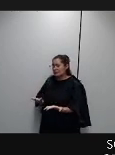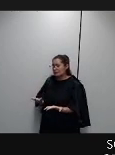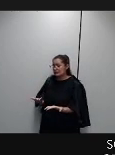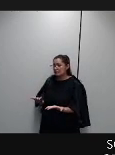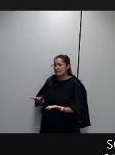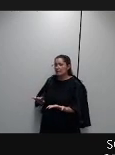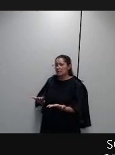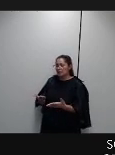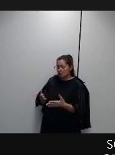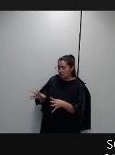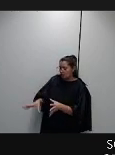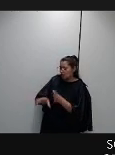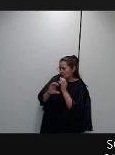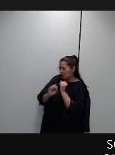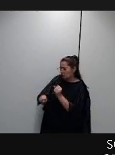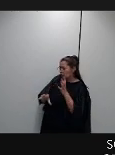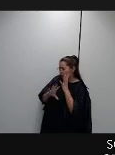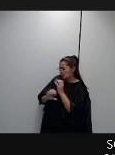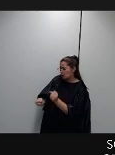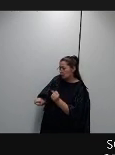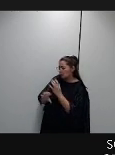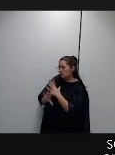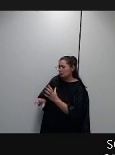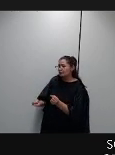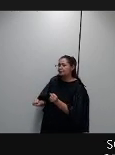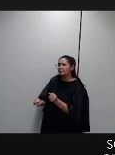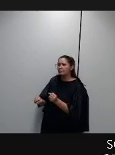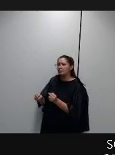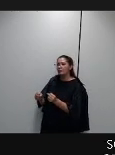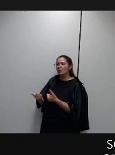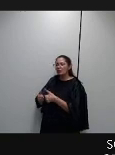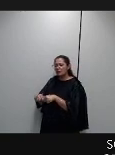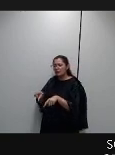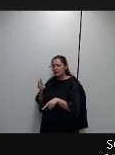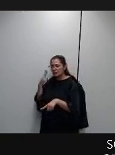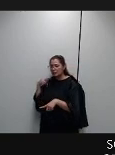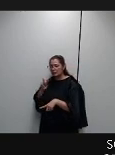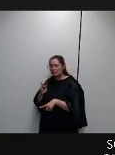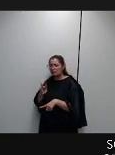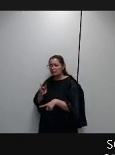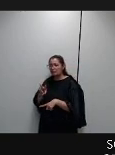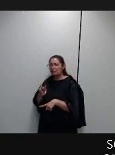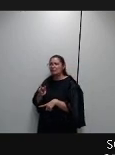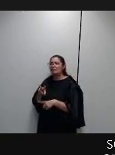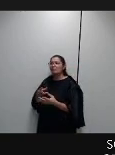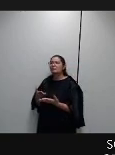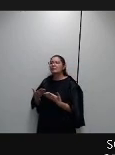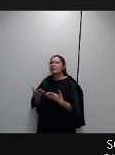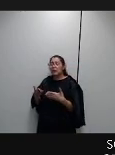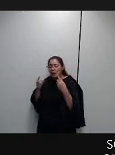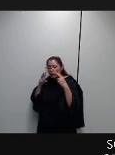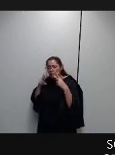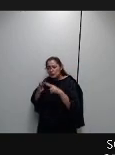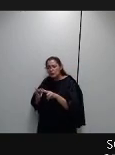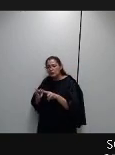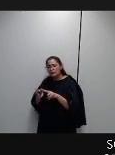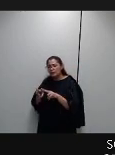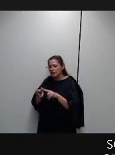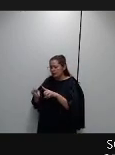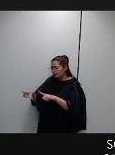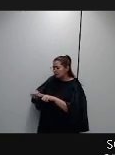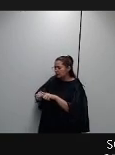totalidade dos pontos que devia Então eu fico diante deste dilema esse terreno aí eu tô vendo que o que o trabalhador